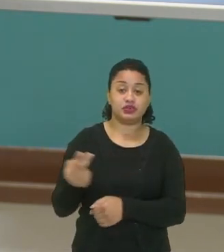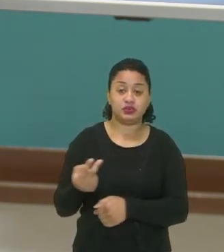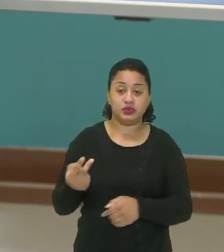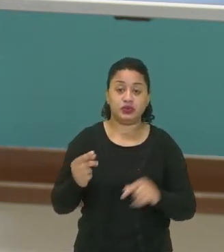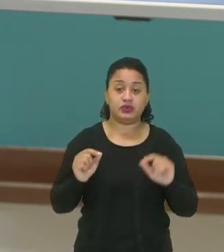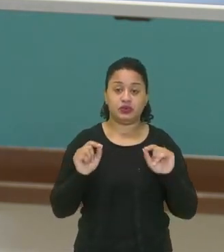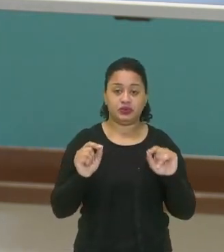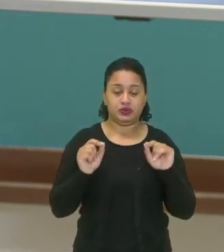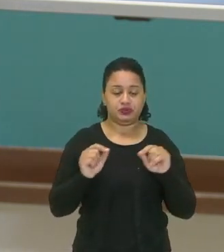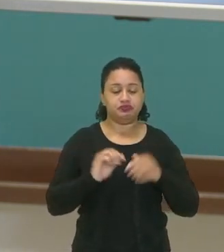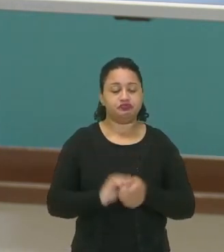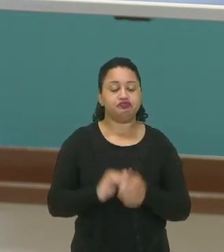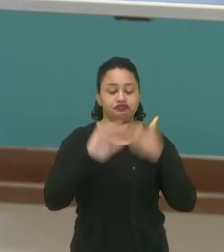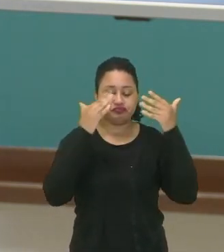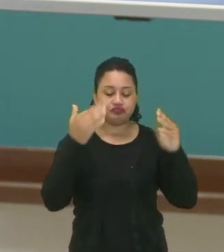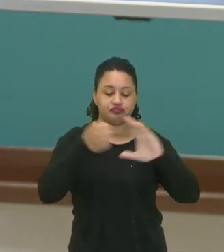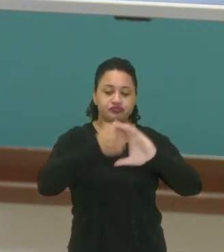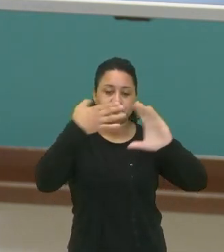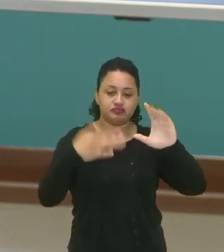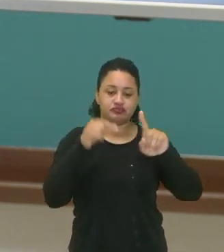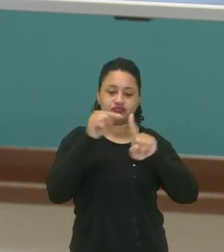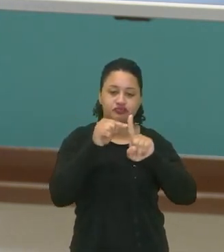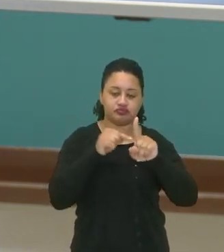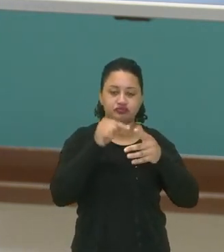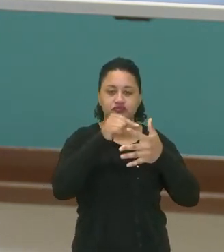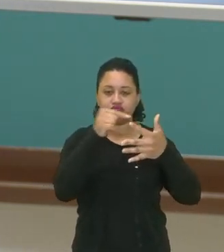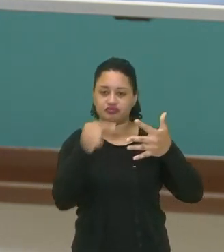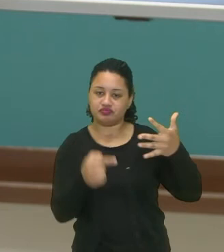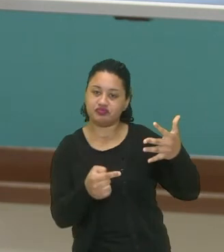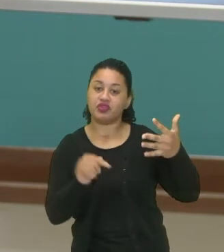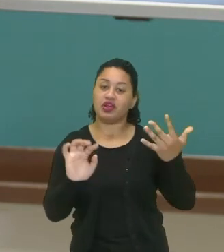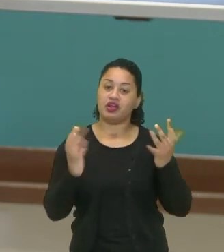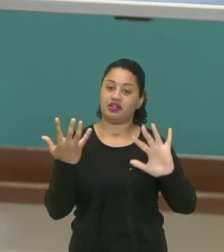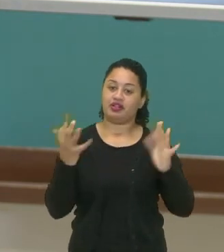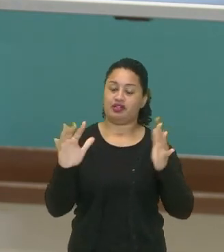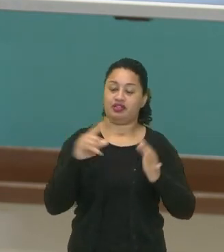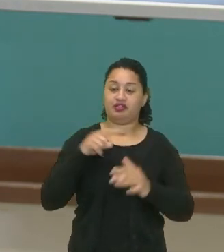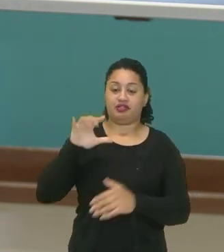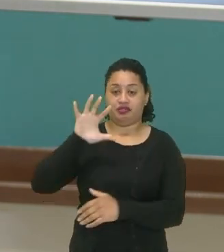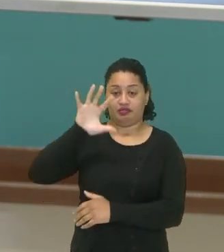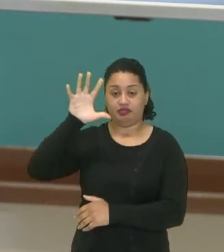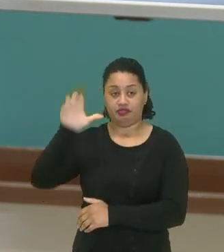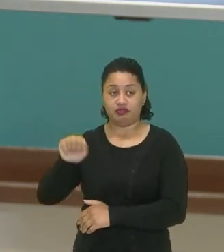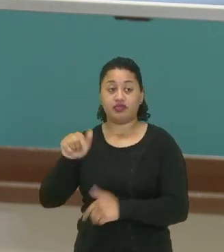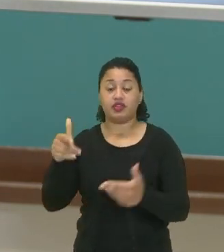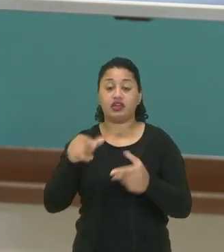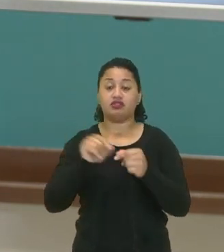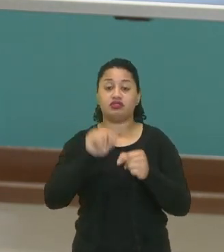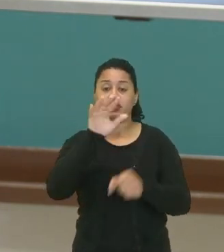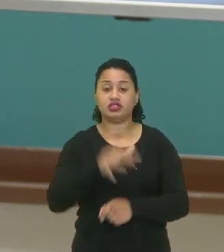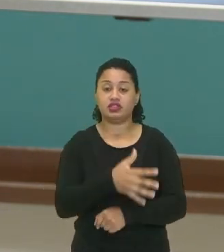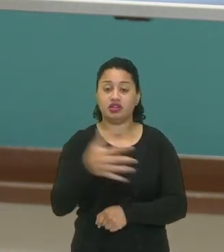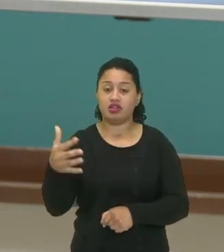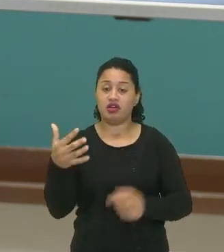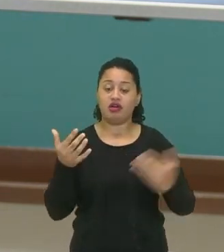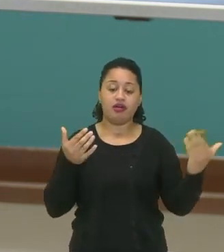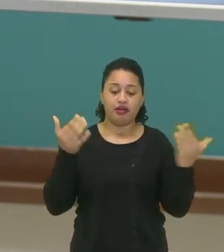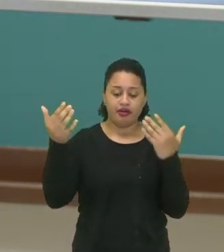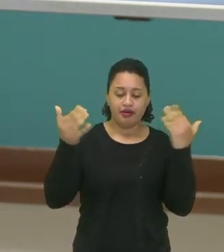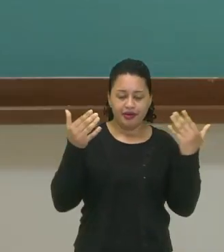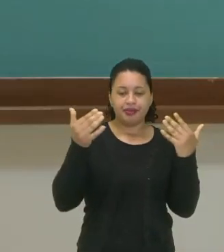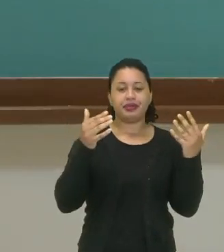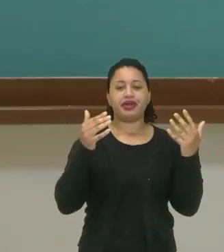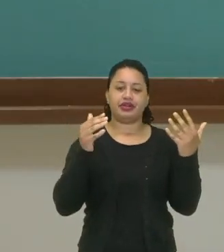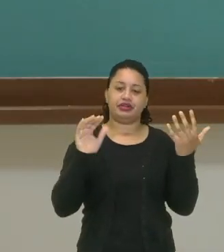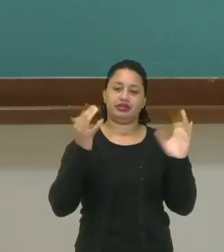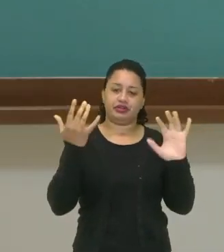só. Analisando as características dos tipos climáticos da África, né? Construir então um quadro comparativo com cada um dos climas. Então,